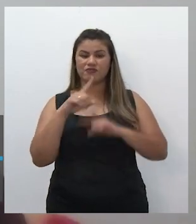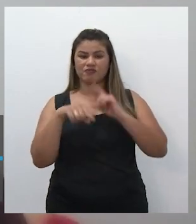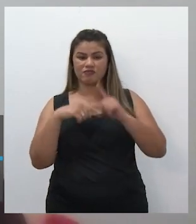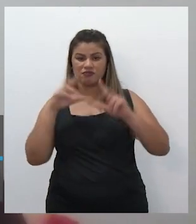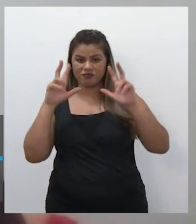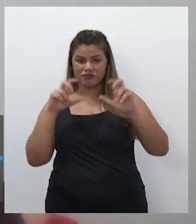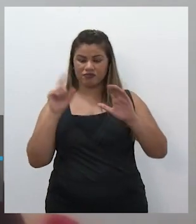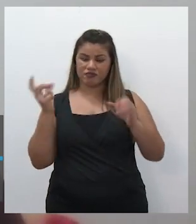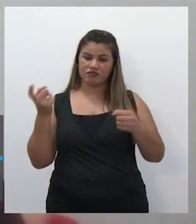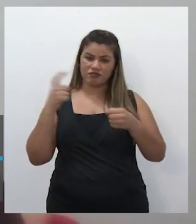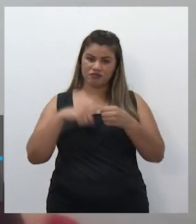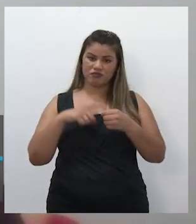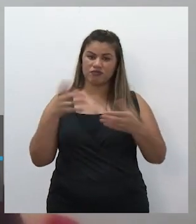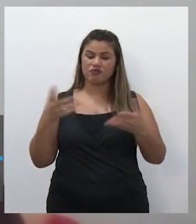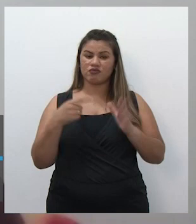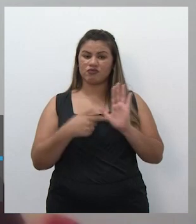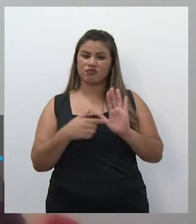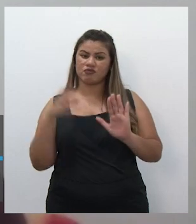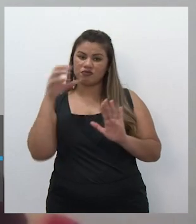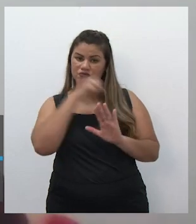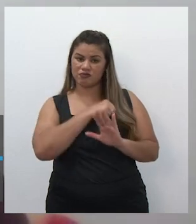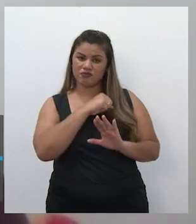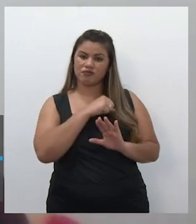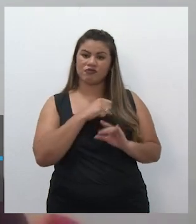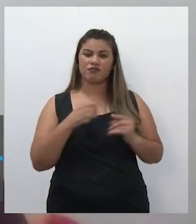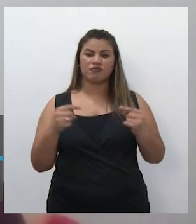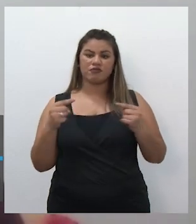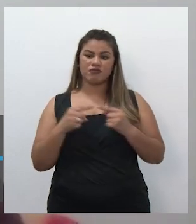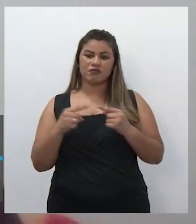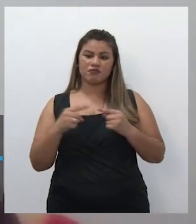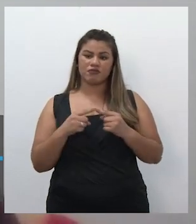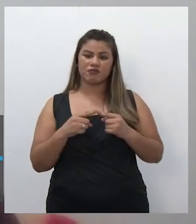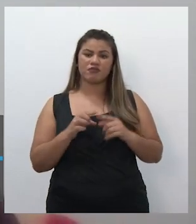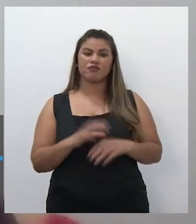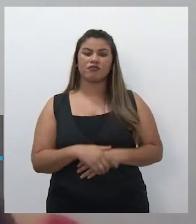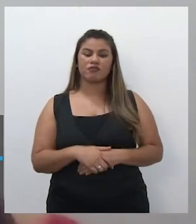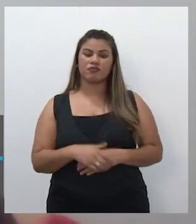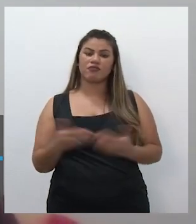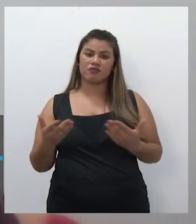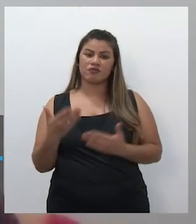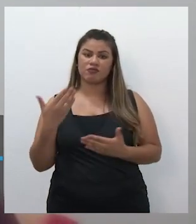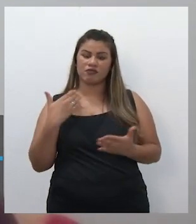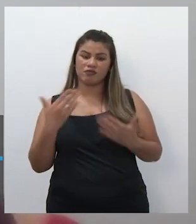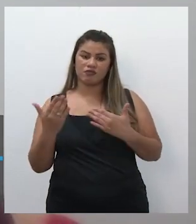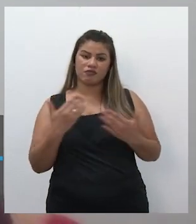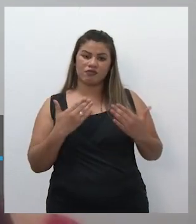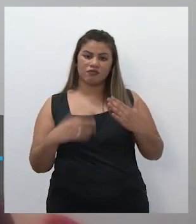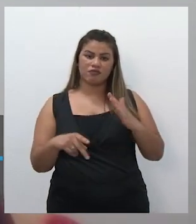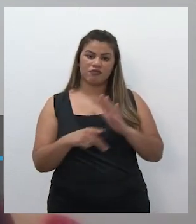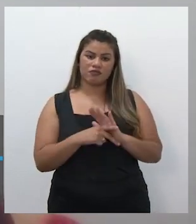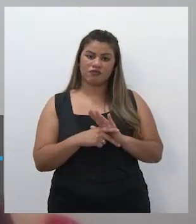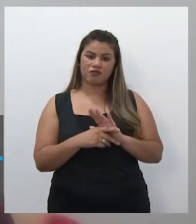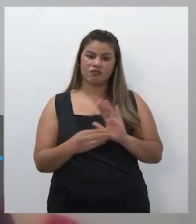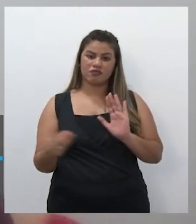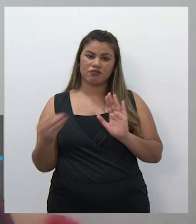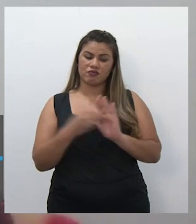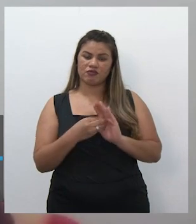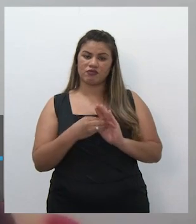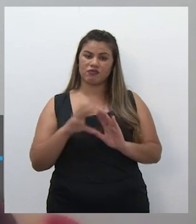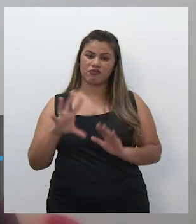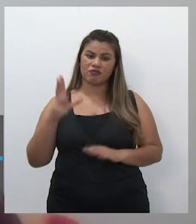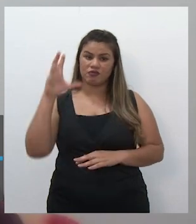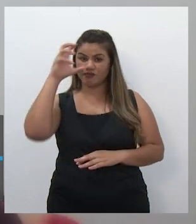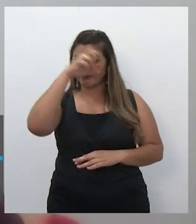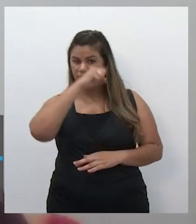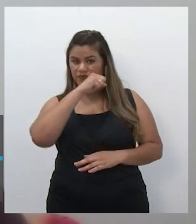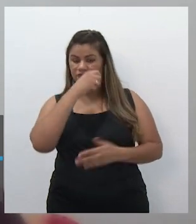assunto. Hoje foi, a gente apresentou rapidamente um pouco o que está posto para o currículo e agora conversando um pouquinho com vocês o que está posto na situação de aprendizagem